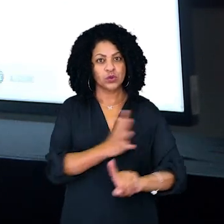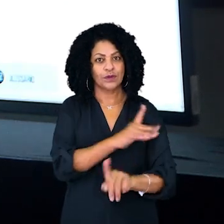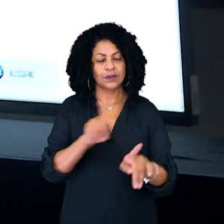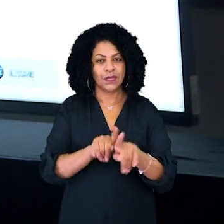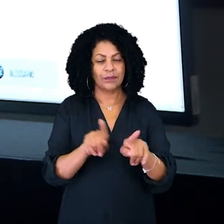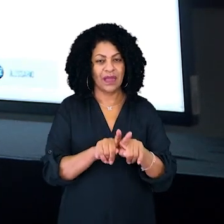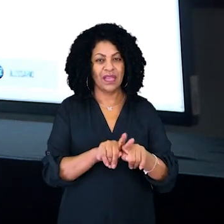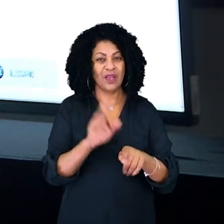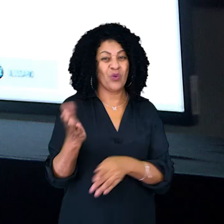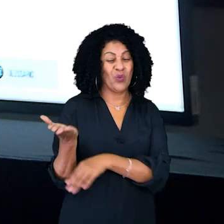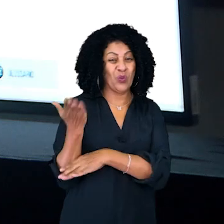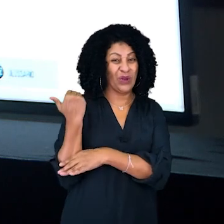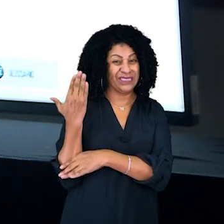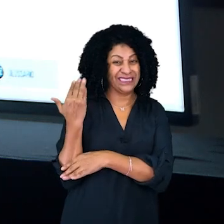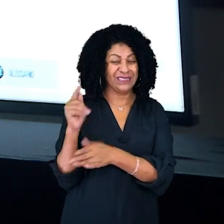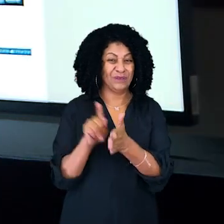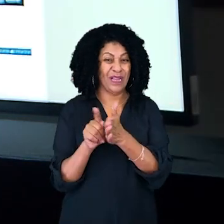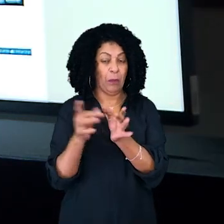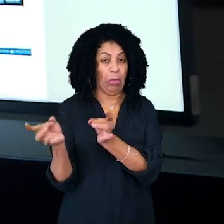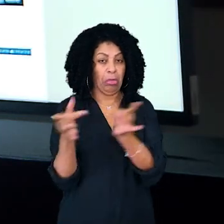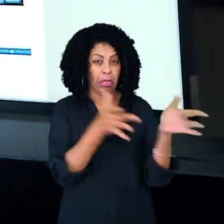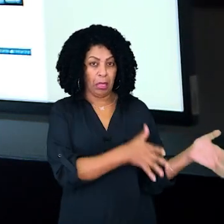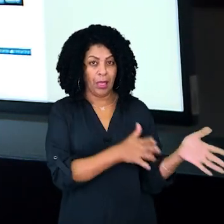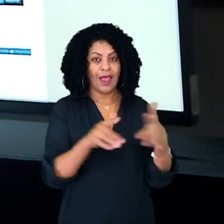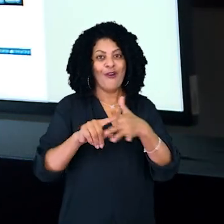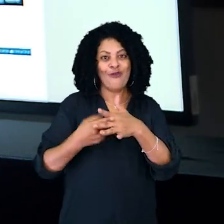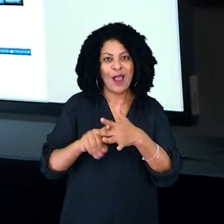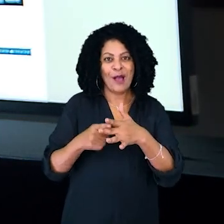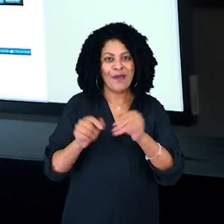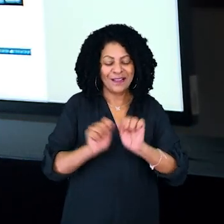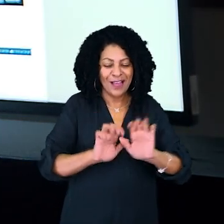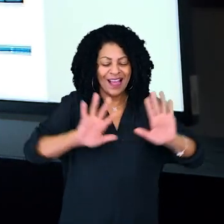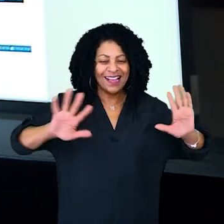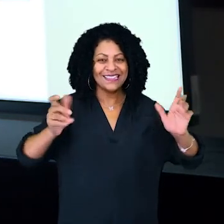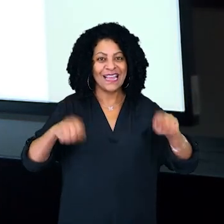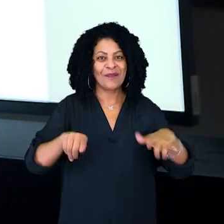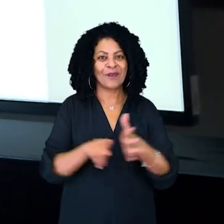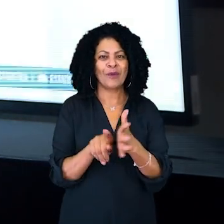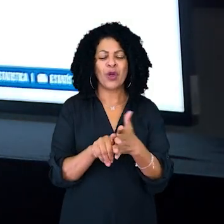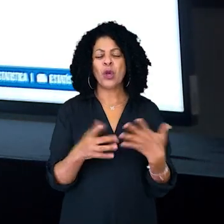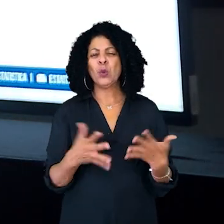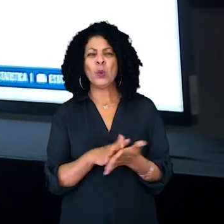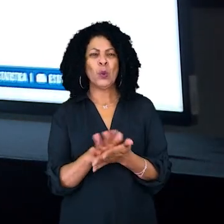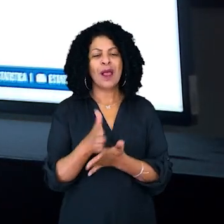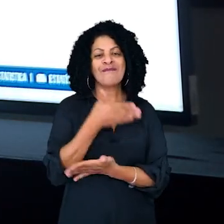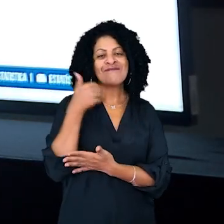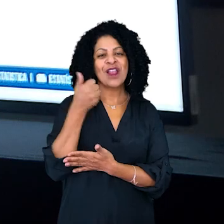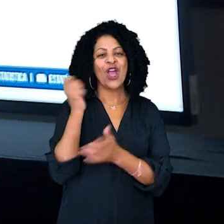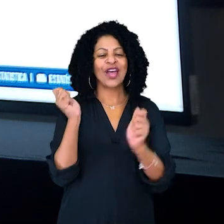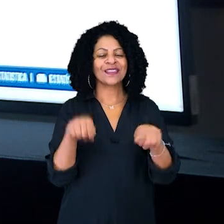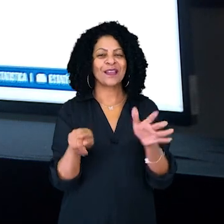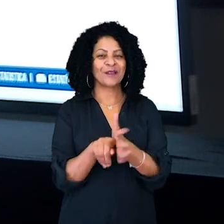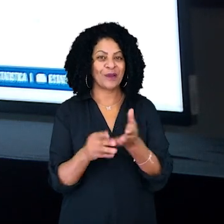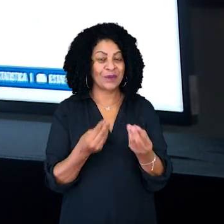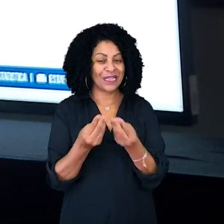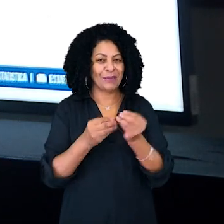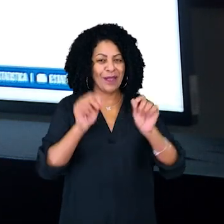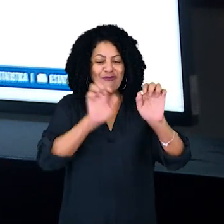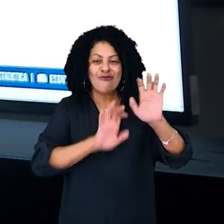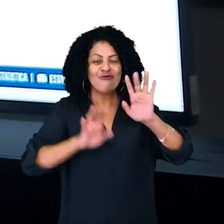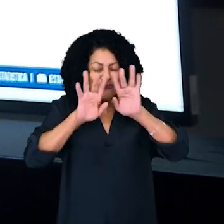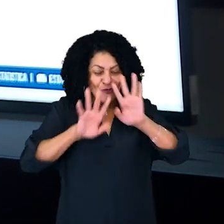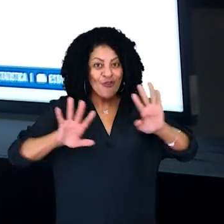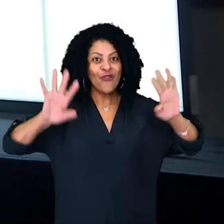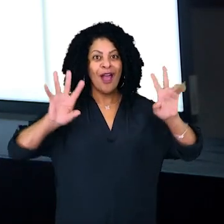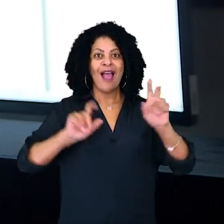antigos deixem de existir, dando espaço a ferramentas mais modernas e com design descomplicado, e proporcionando maior